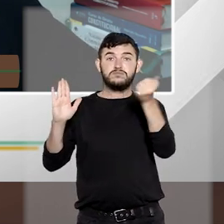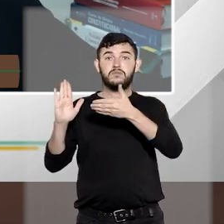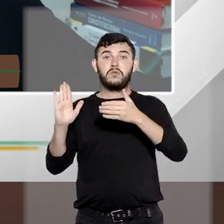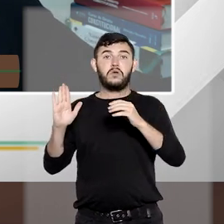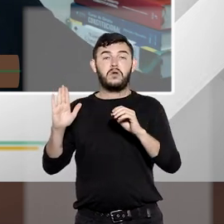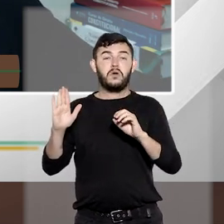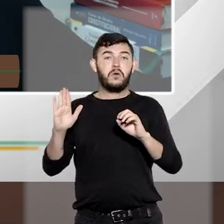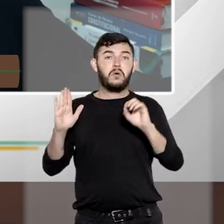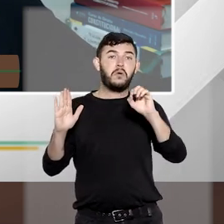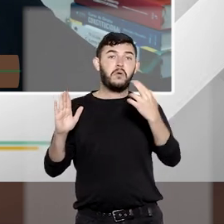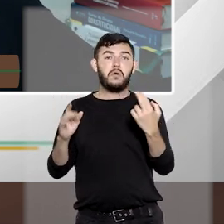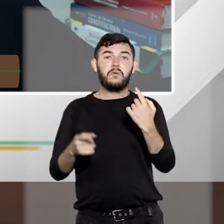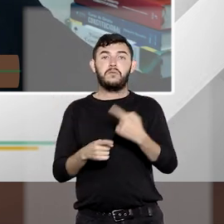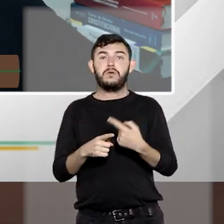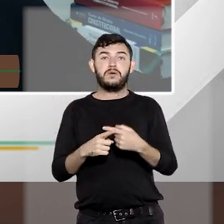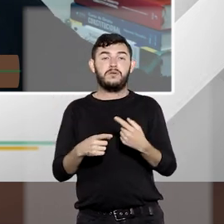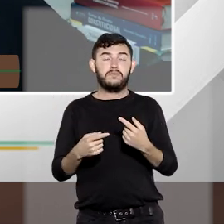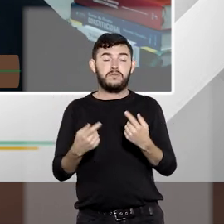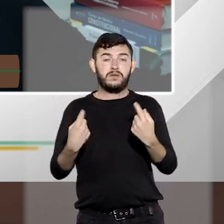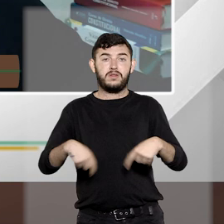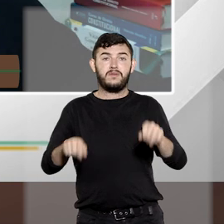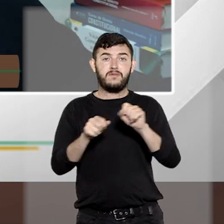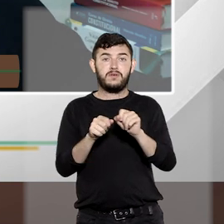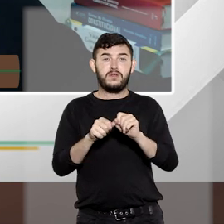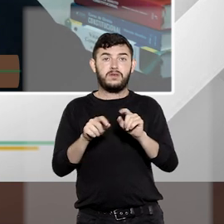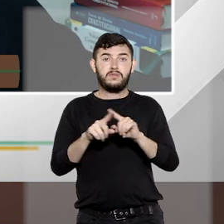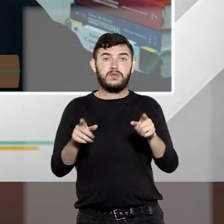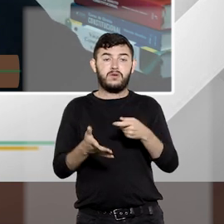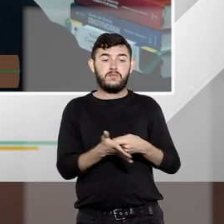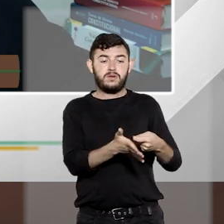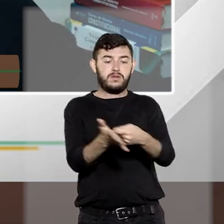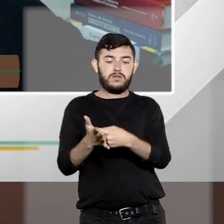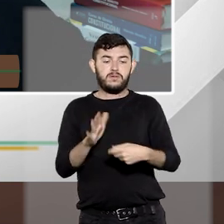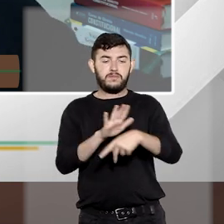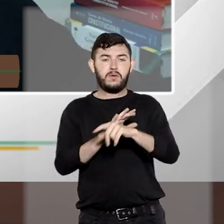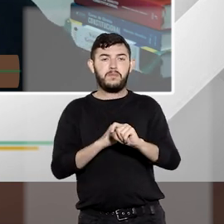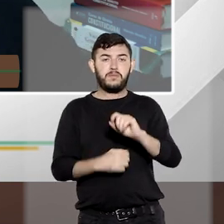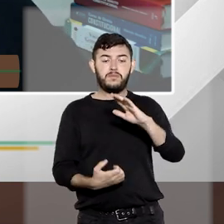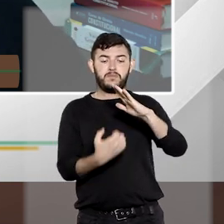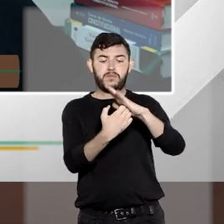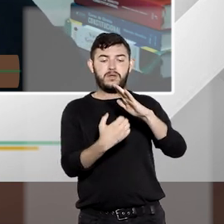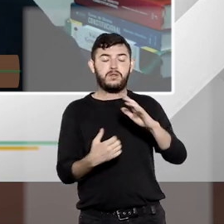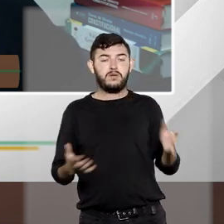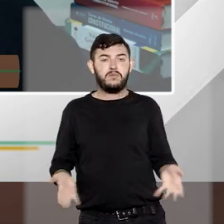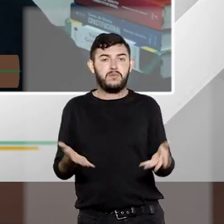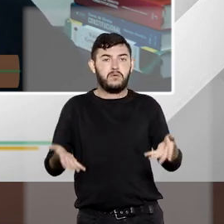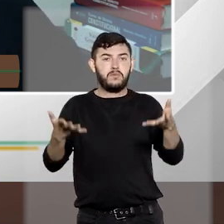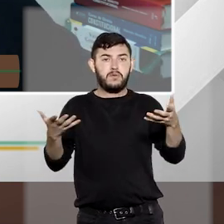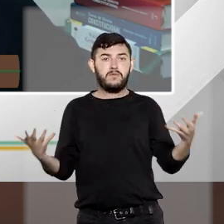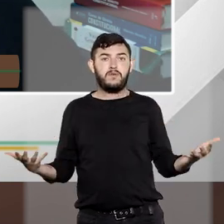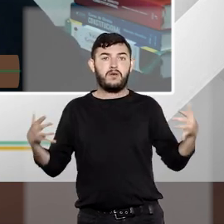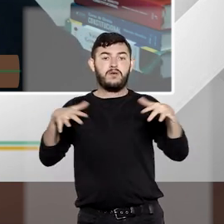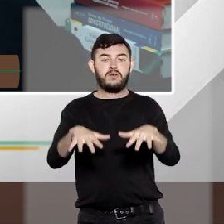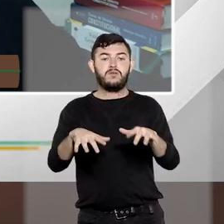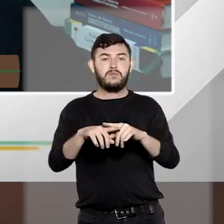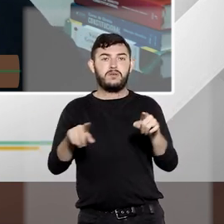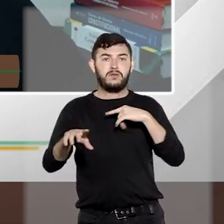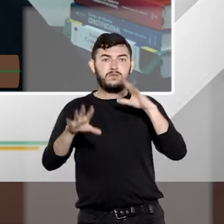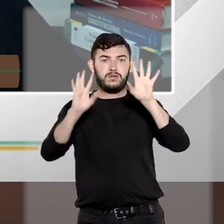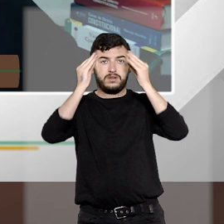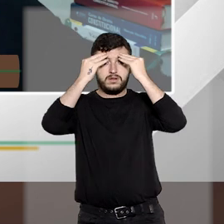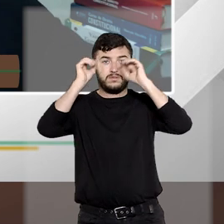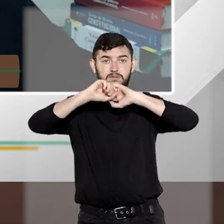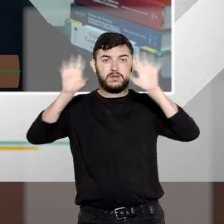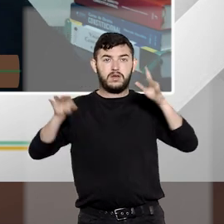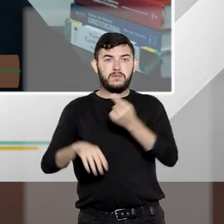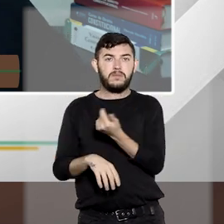por alguma coisa que elas tinham que fazer. Nada mais do que a obrigação da empresa, né, promover de fato a inclusão. Inclusive, eu entendo que o melhor